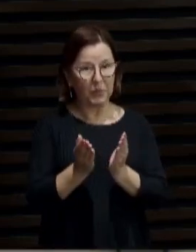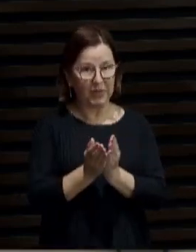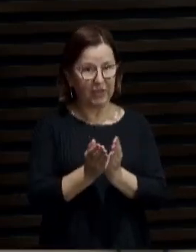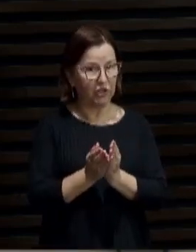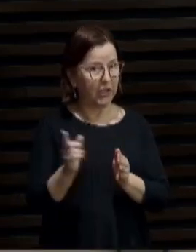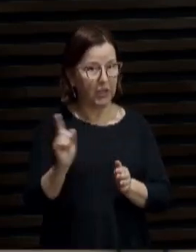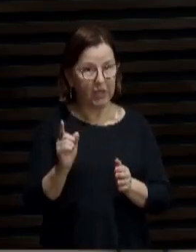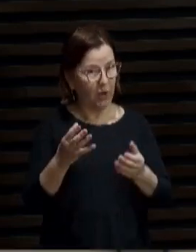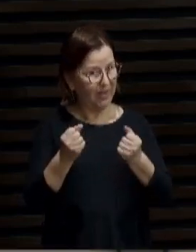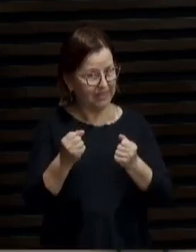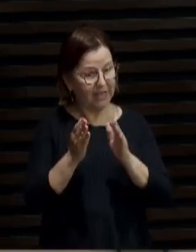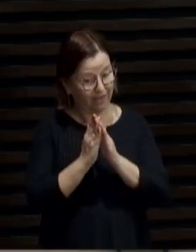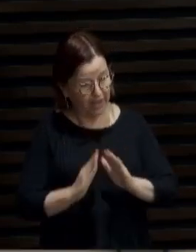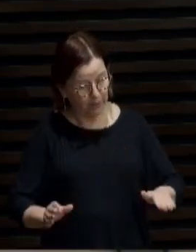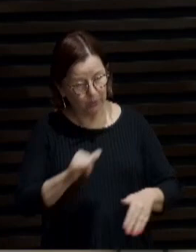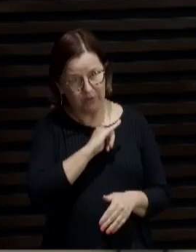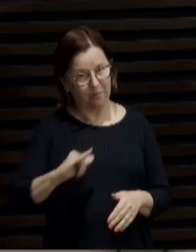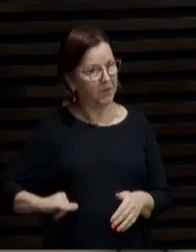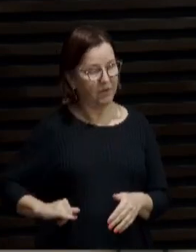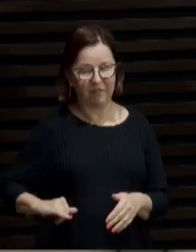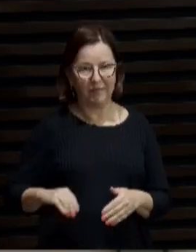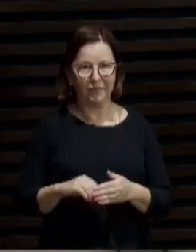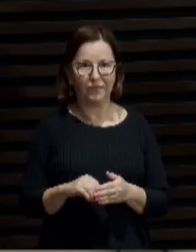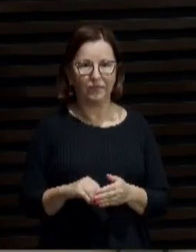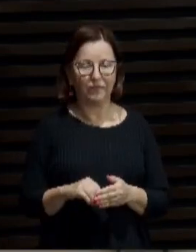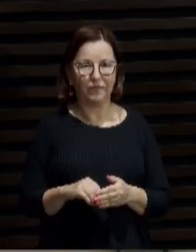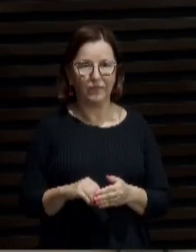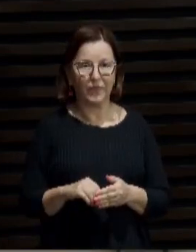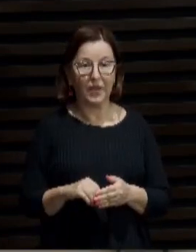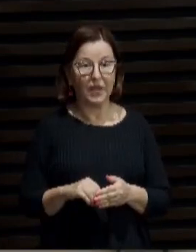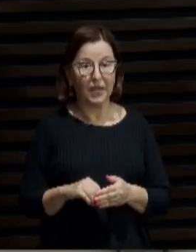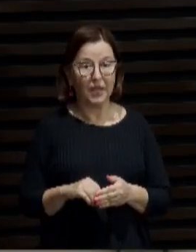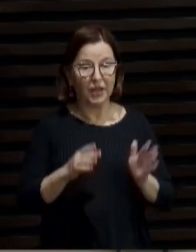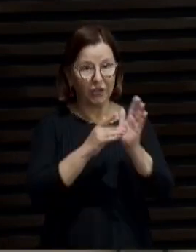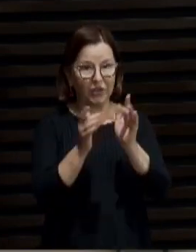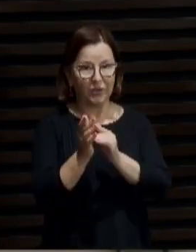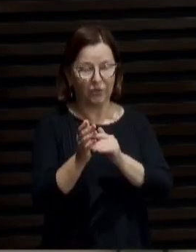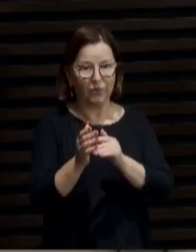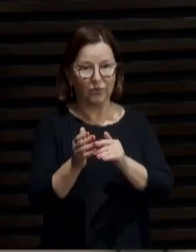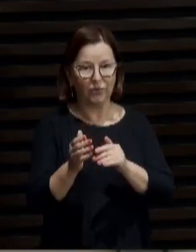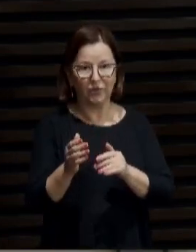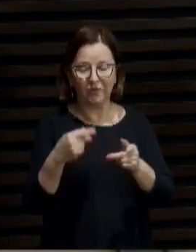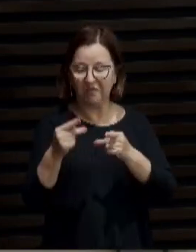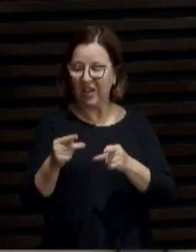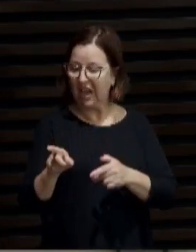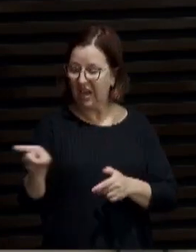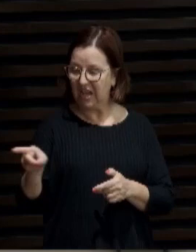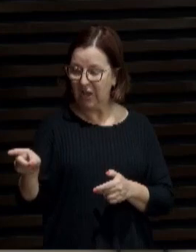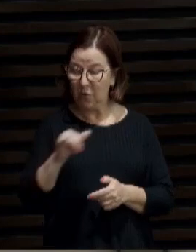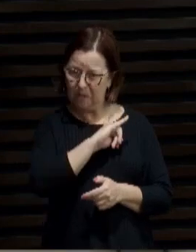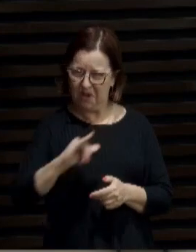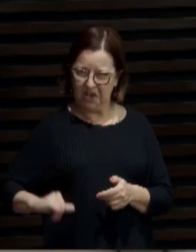imperador, ao qual Jesus chama de Satanás. Aqui ele está falando